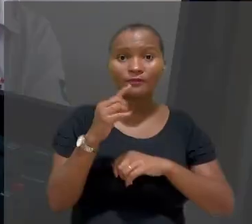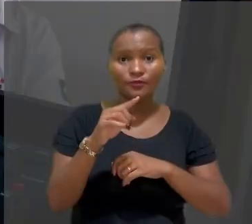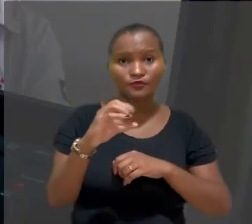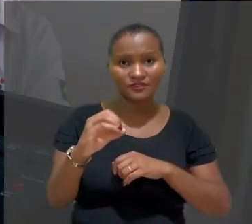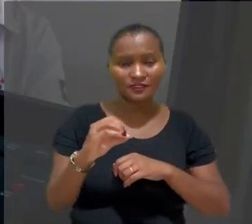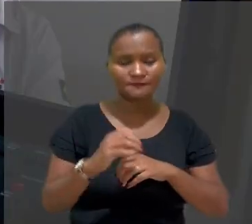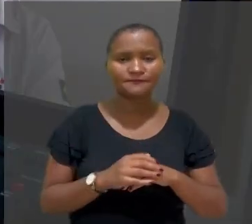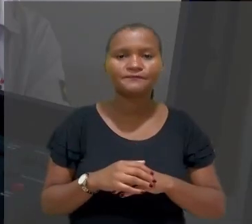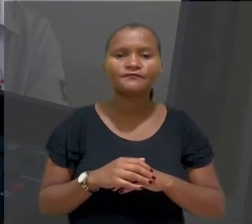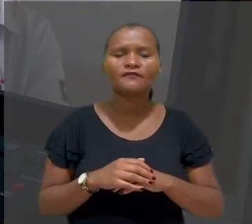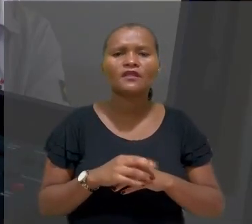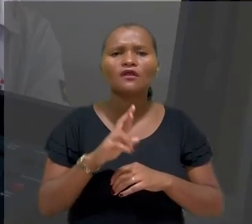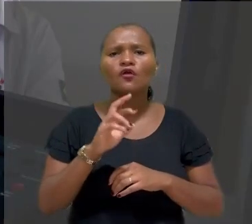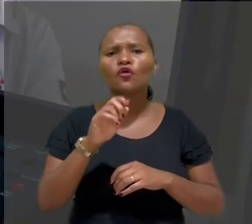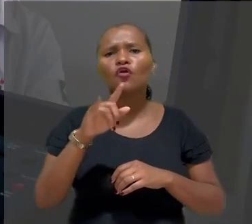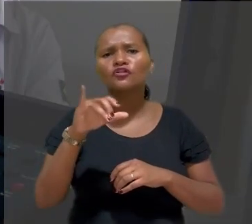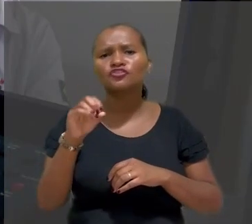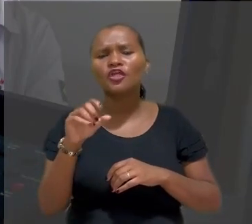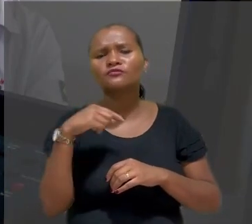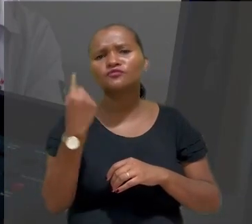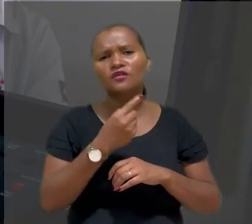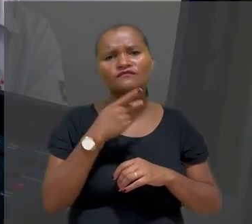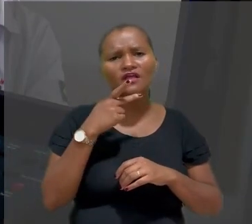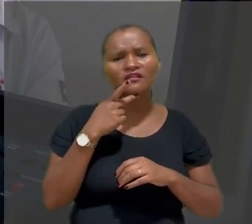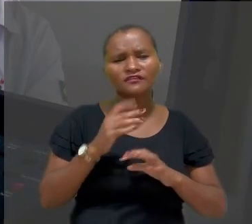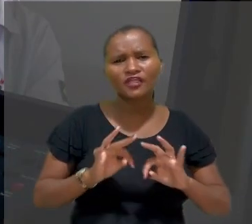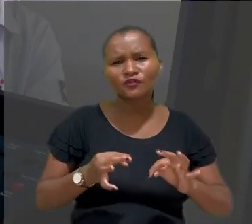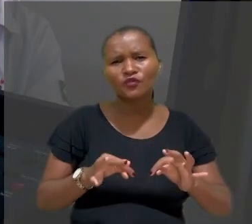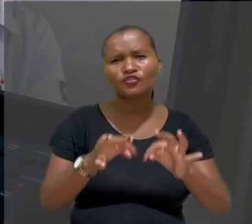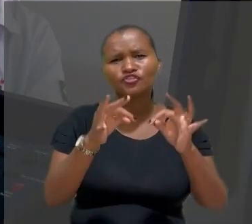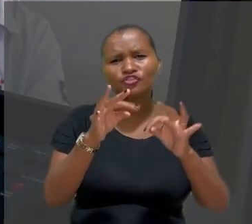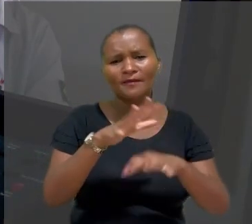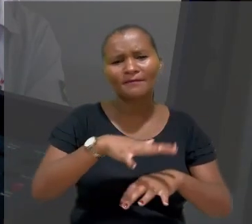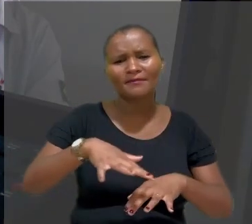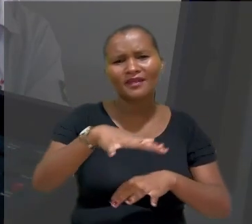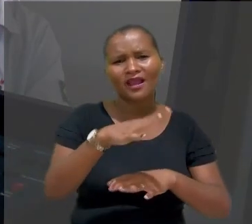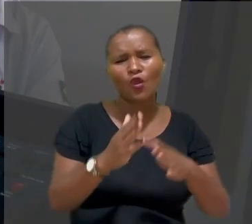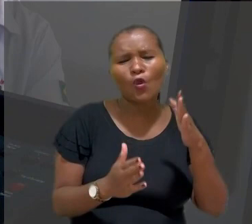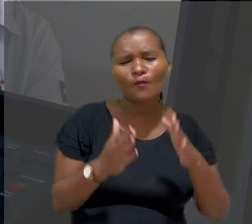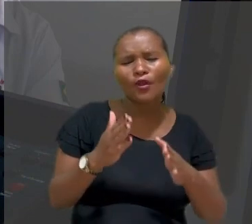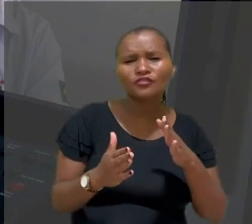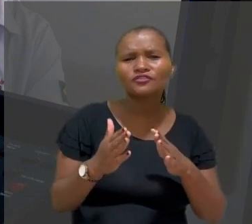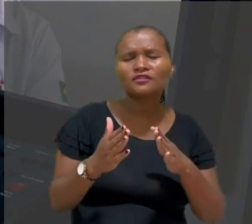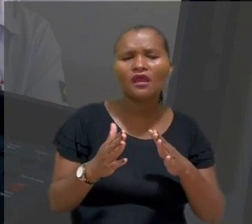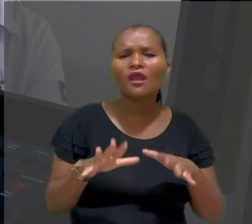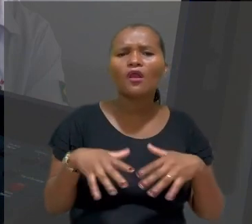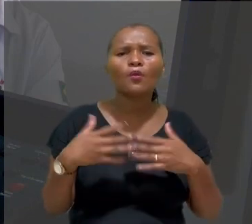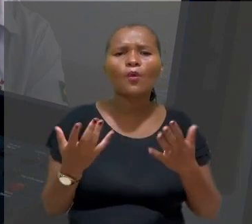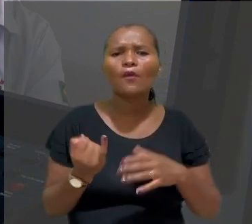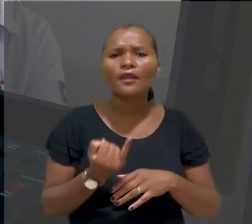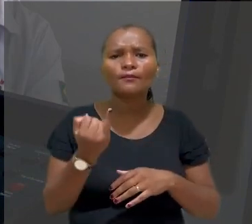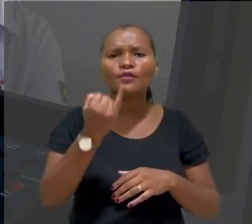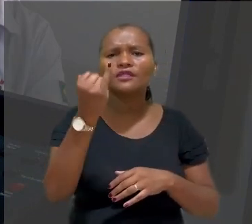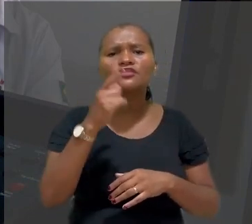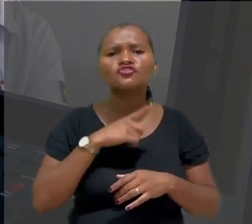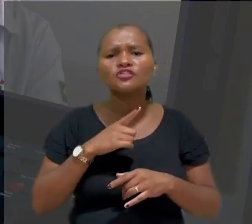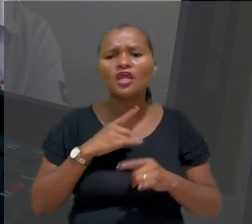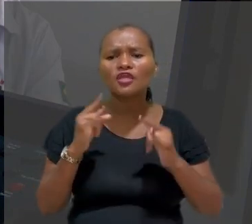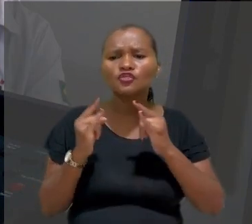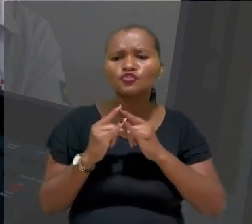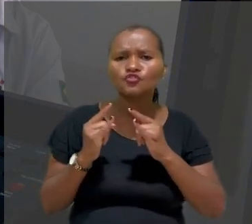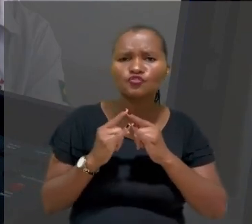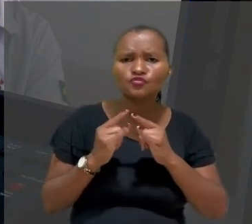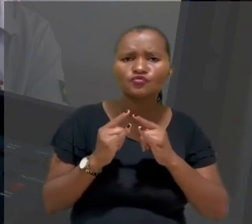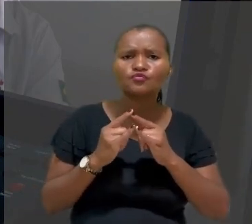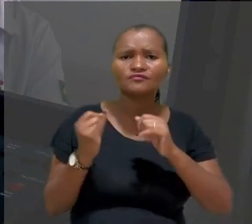4.0. Rogério, já que estamos falando de tecnologia, do mercado de robótica, qual é a importância de ter um